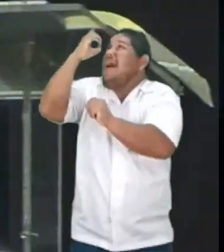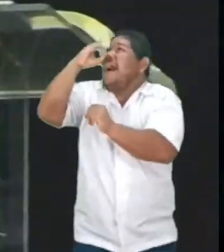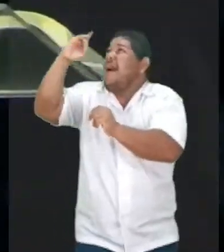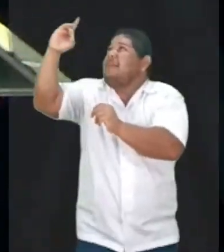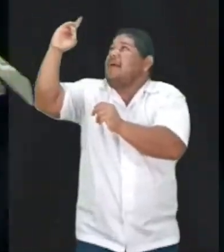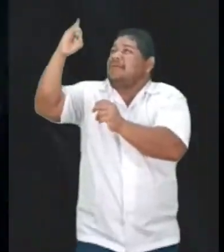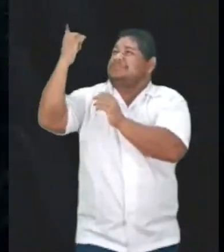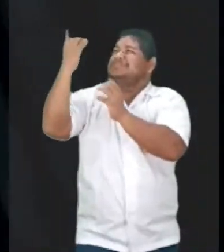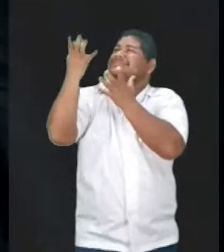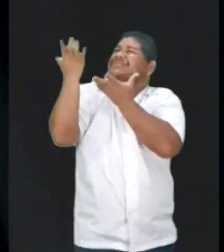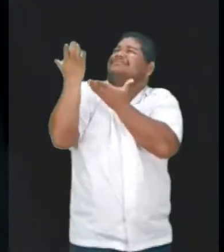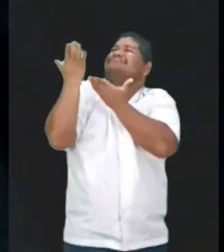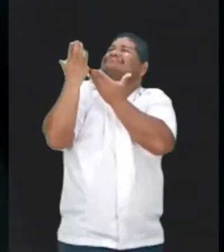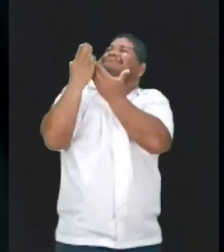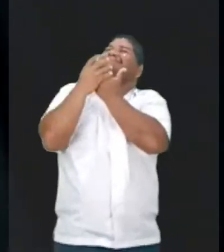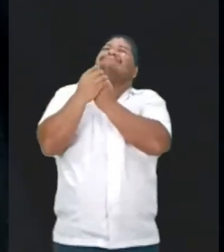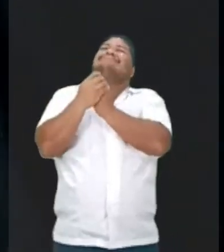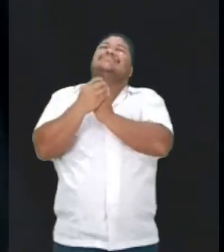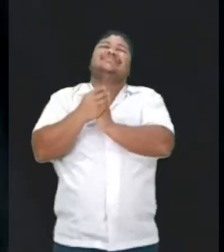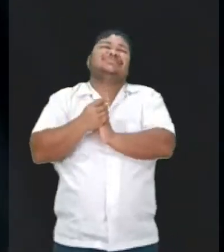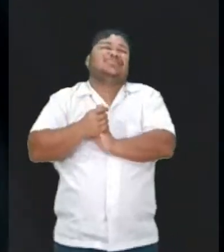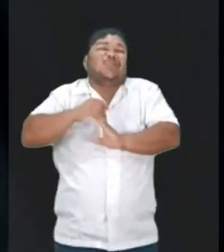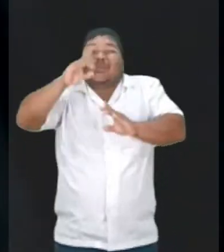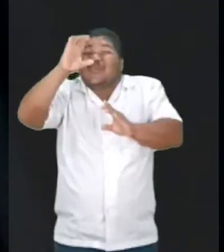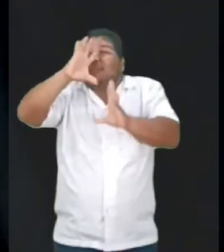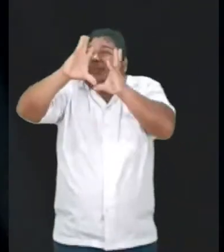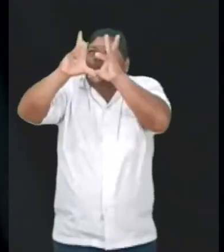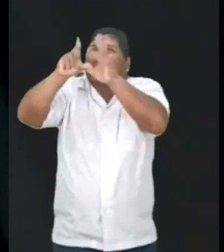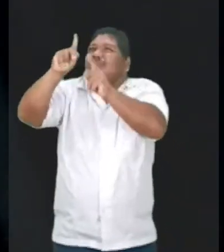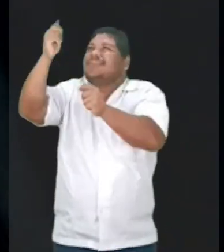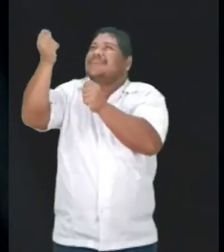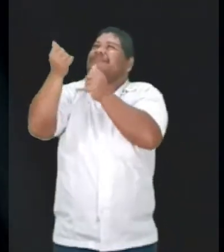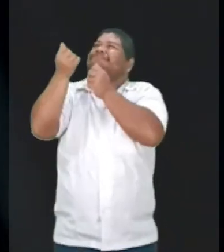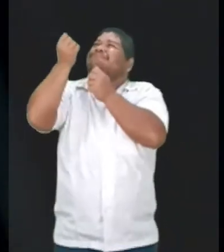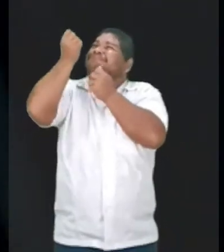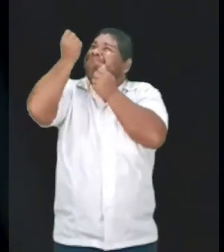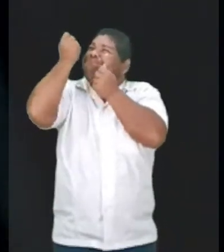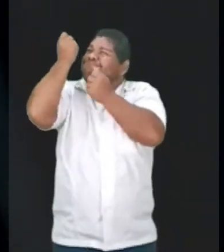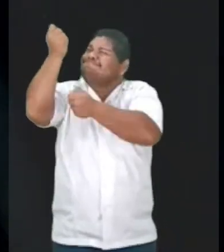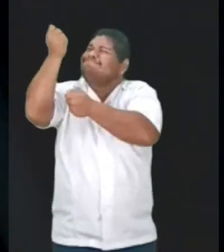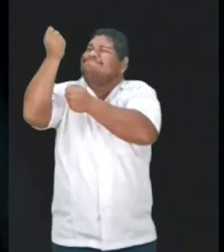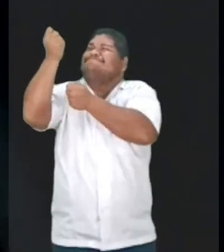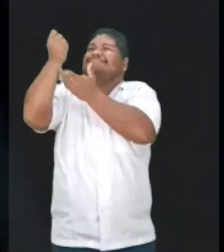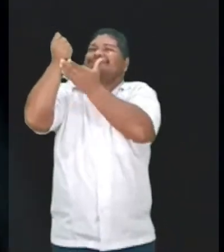está debaixo do controle de Deus, tudo